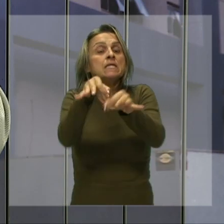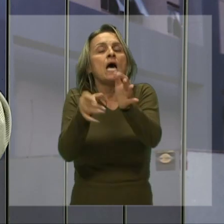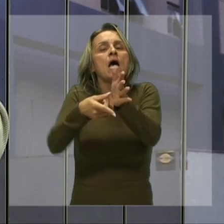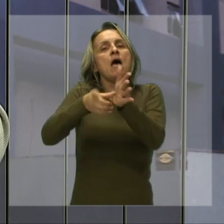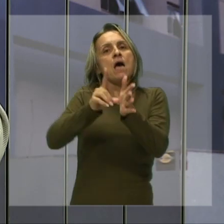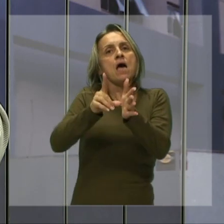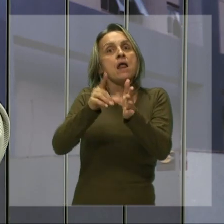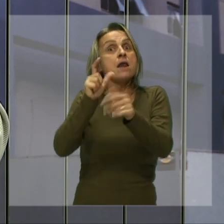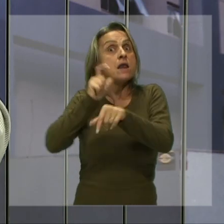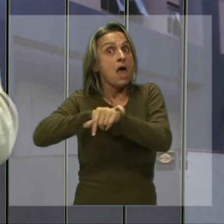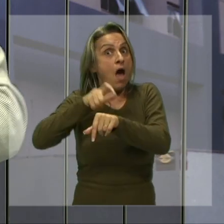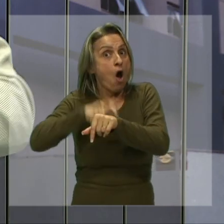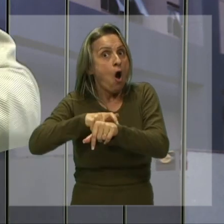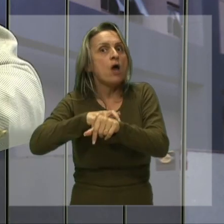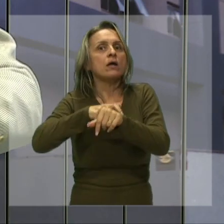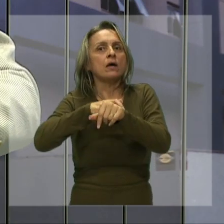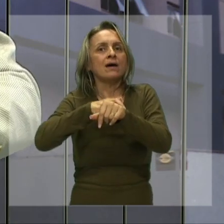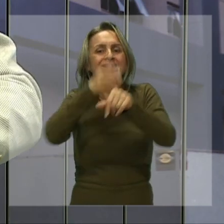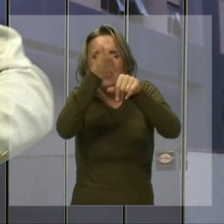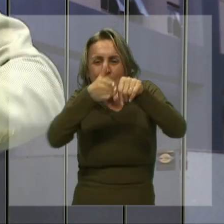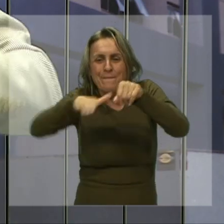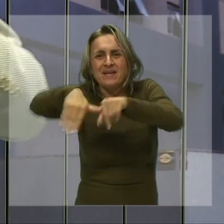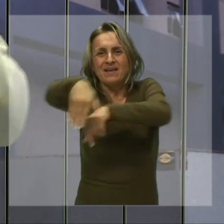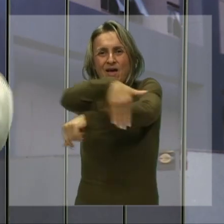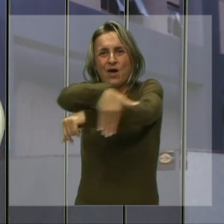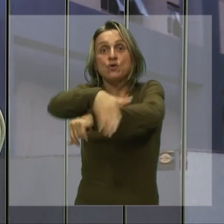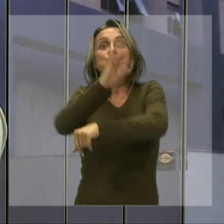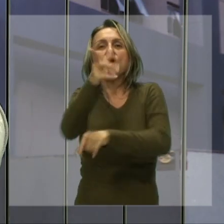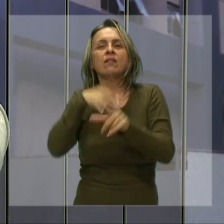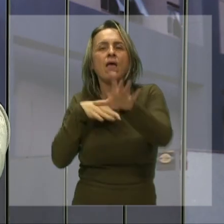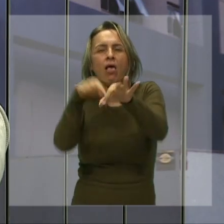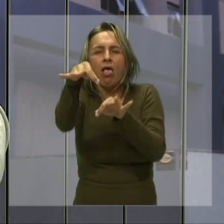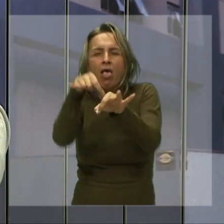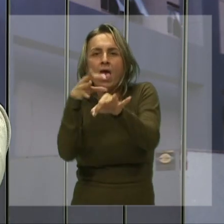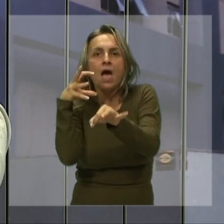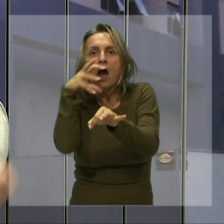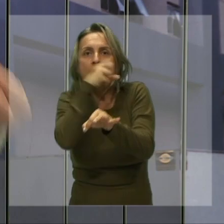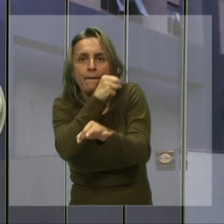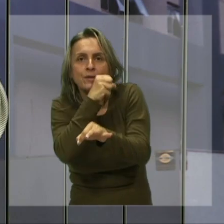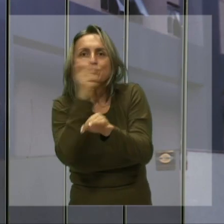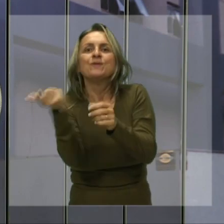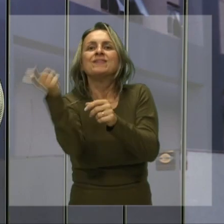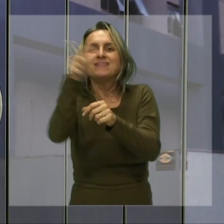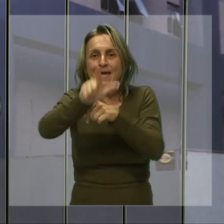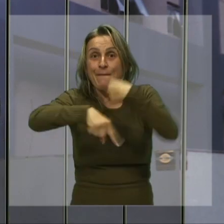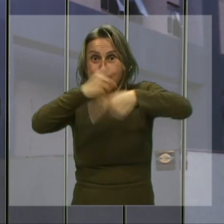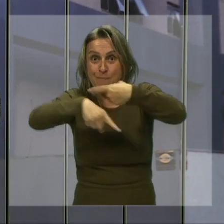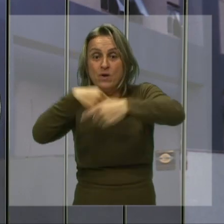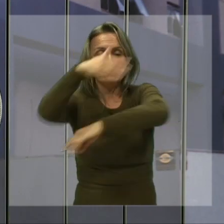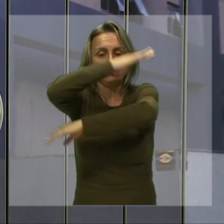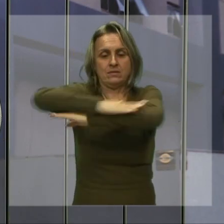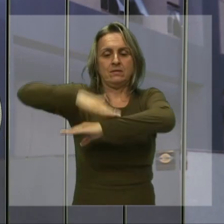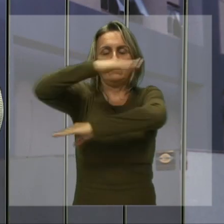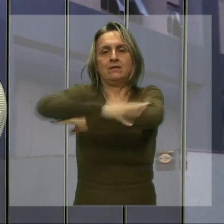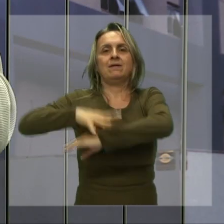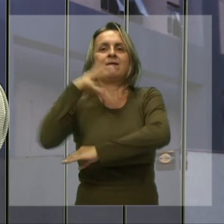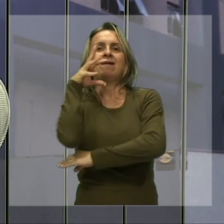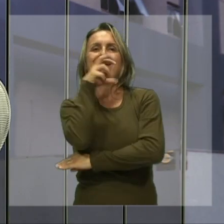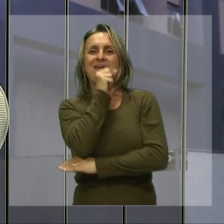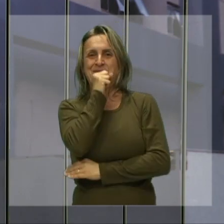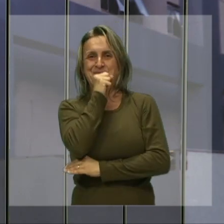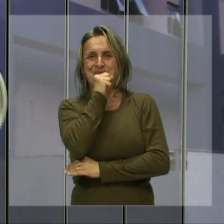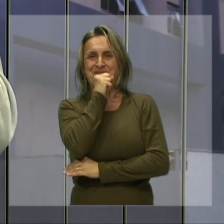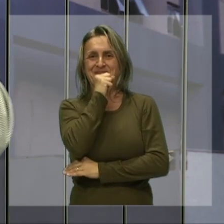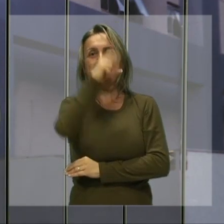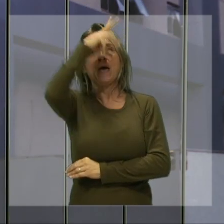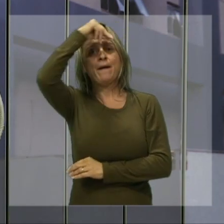a rua, você já tem que ter um planejamento de repavimentar aquela rua. E a secretaria, a prefeitura e o